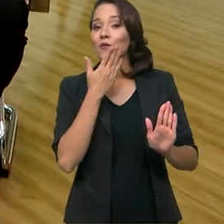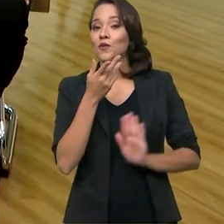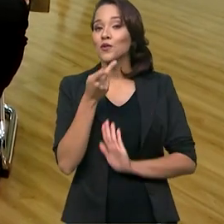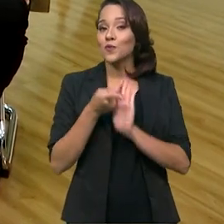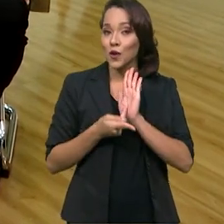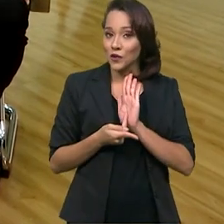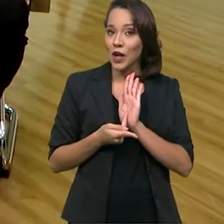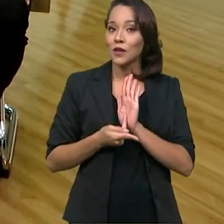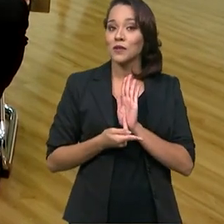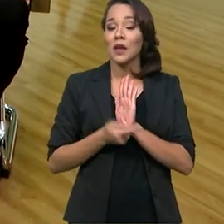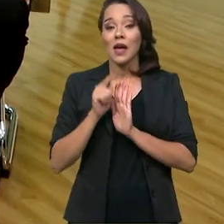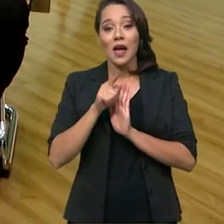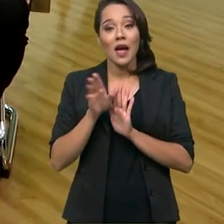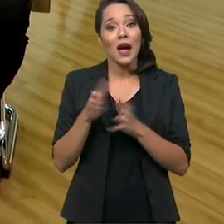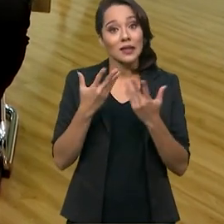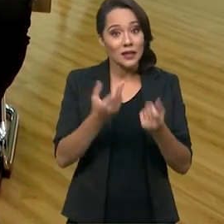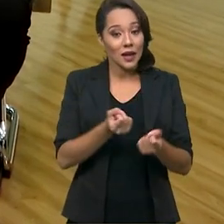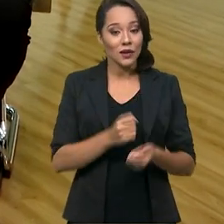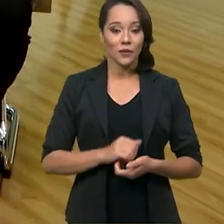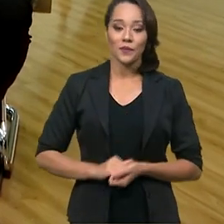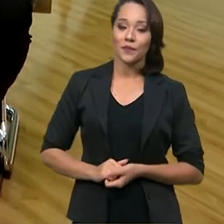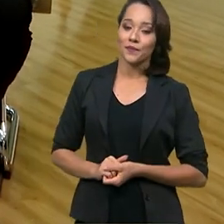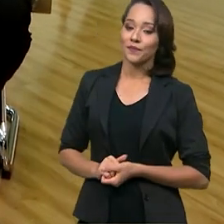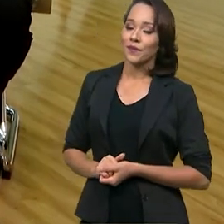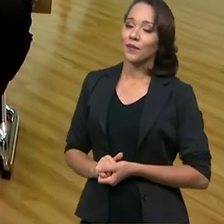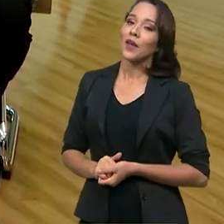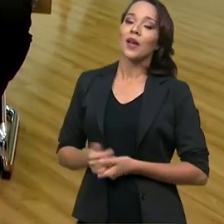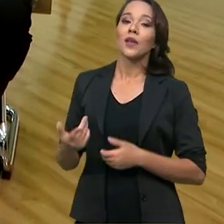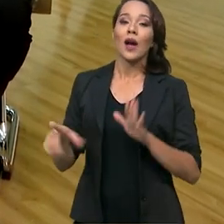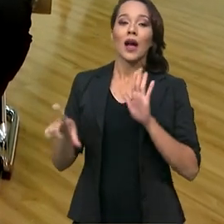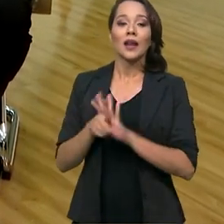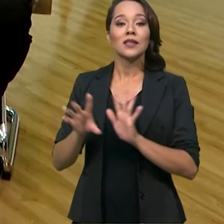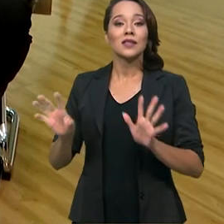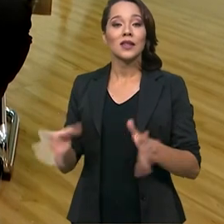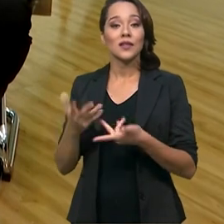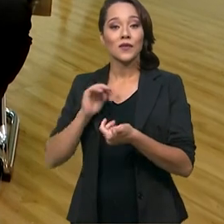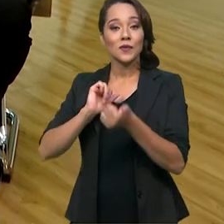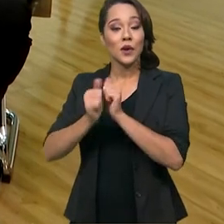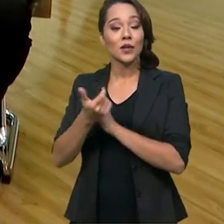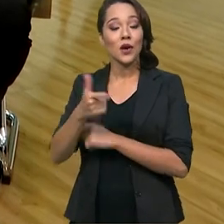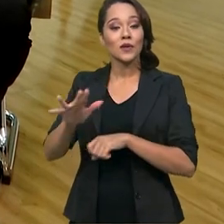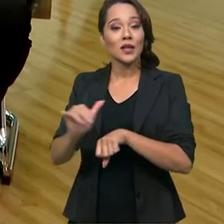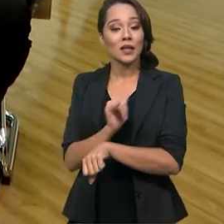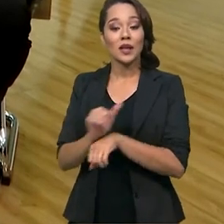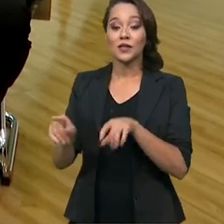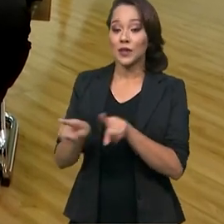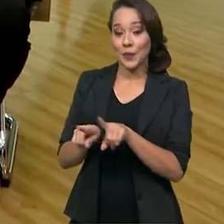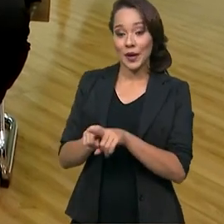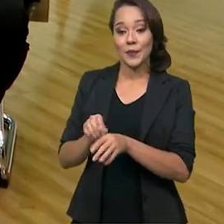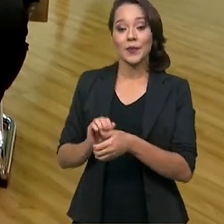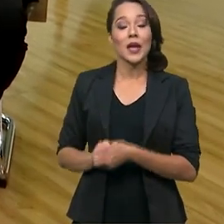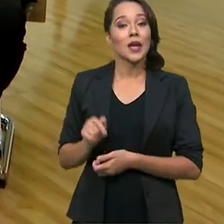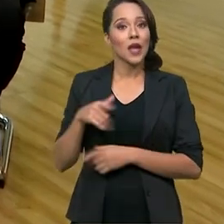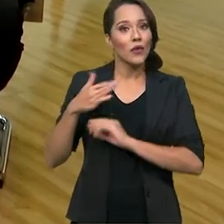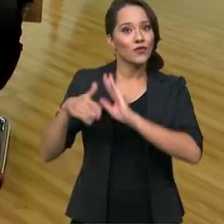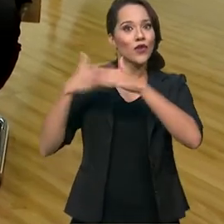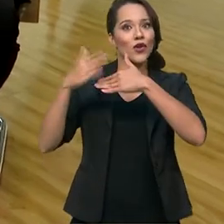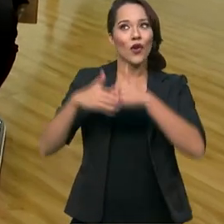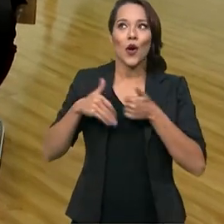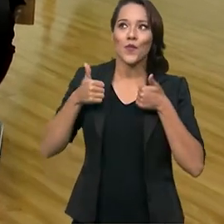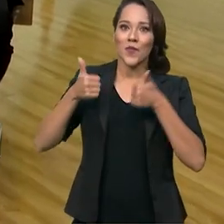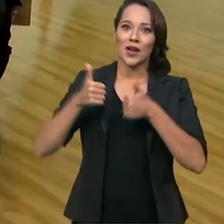projetos são acolhidos. A Lei de Incentivo ao Esporte é uma outra ferramenta que, graças a Deus, evoluiu